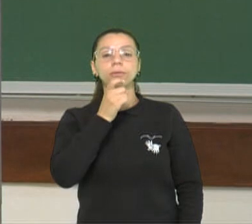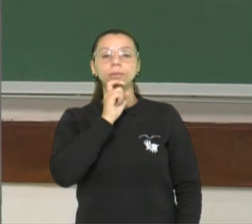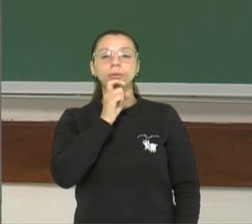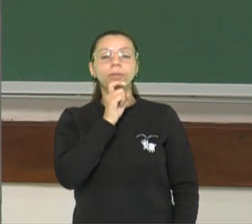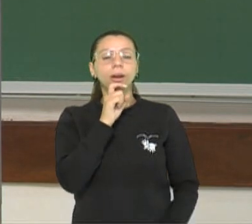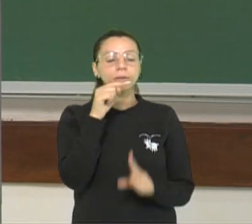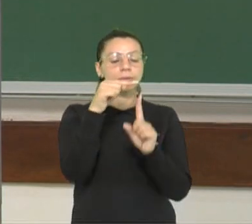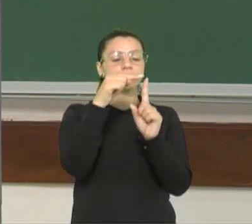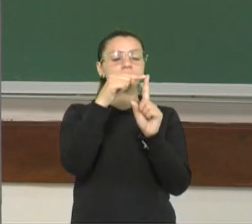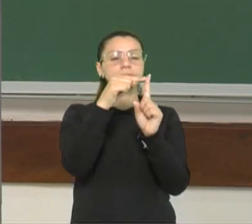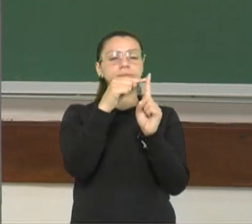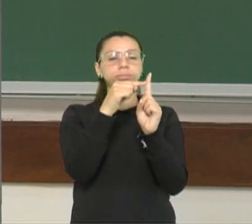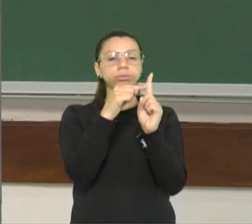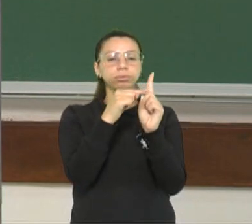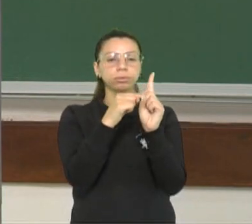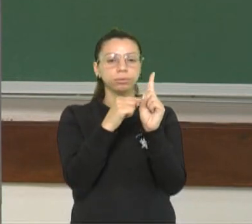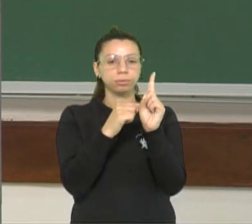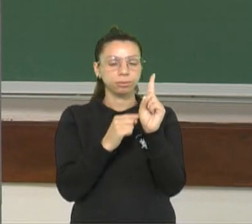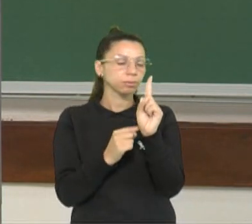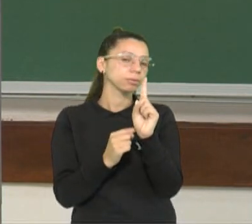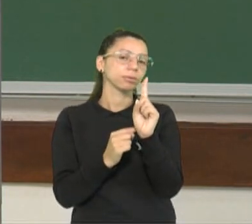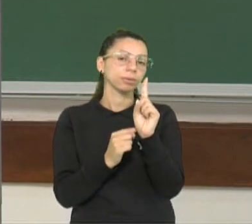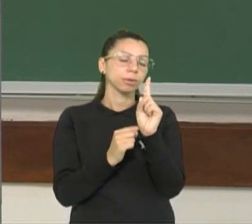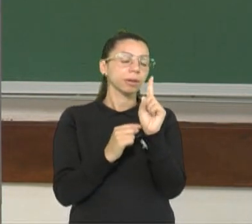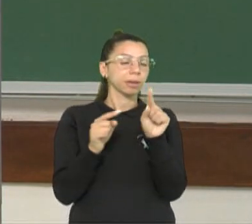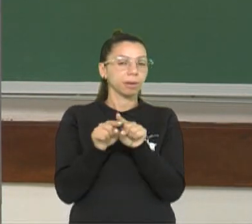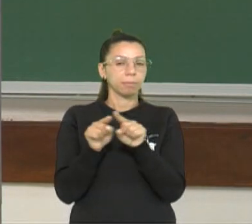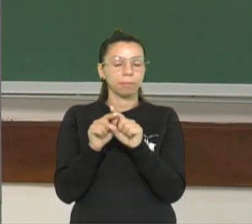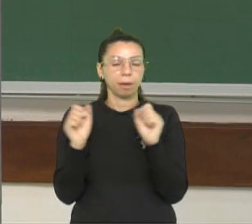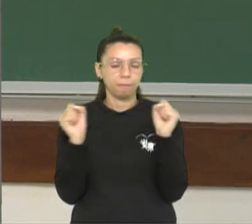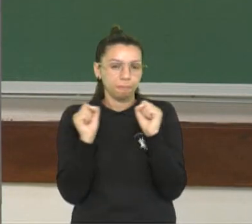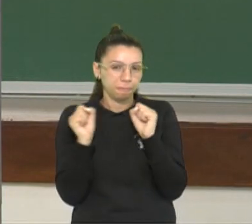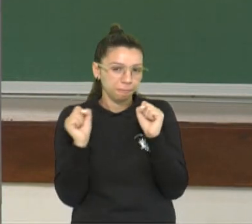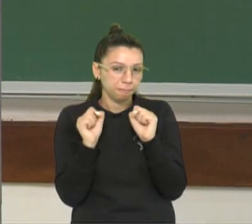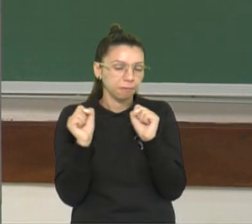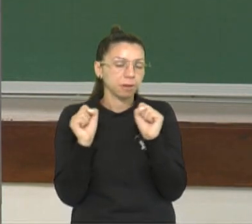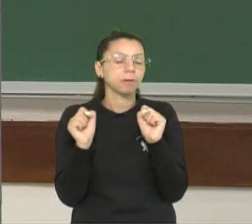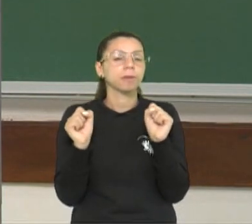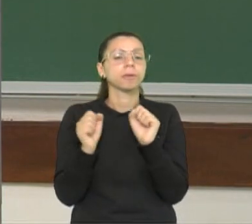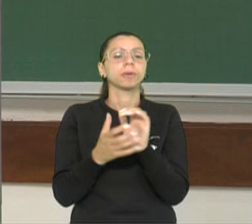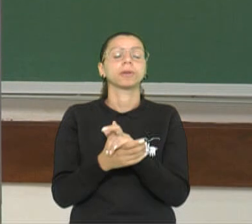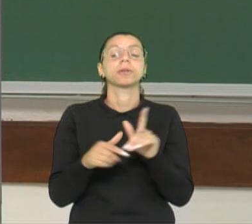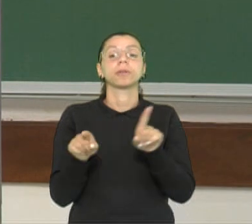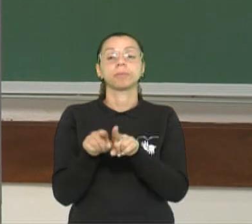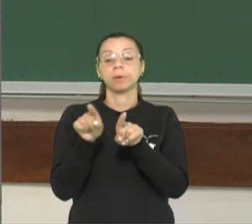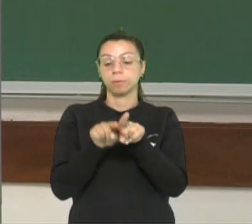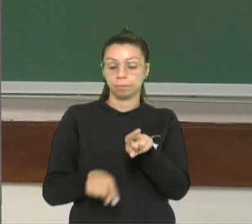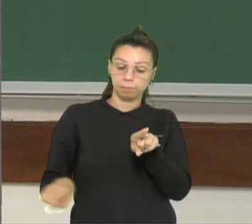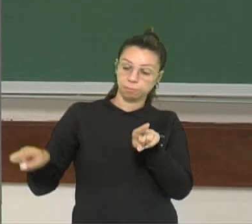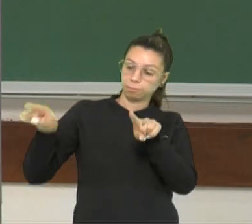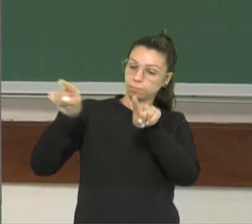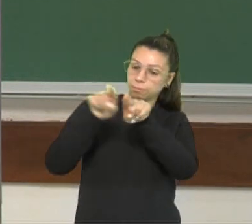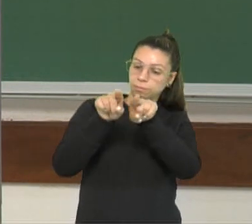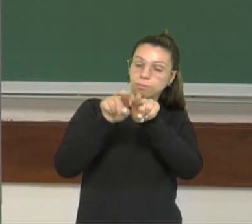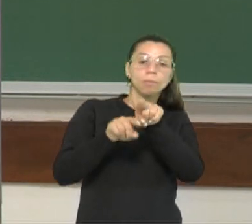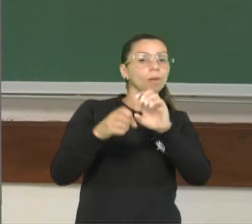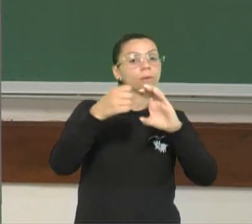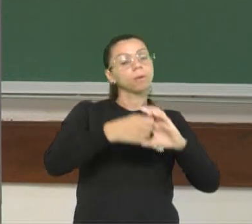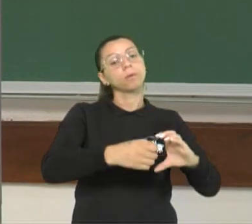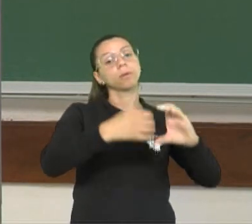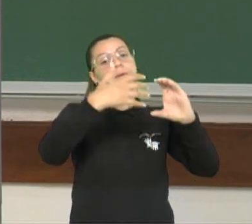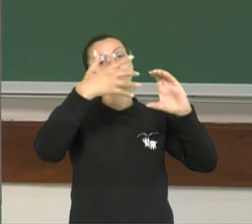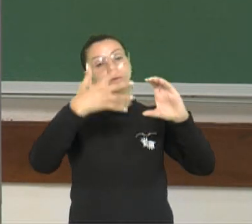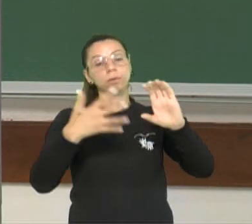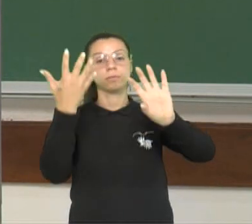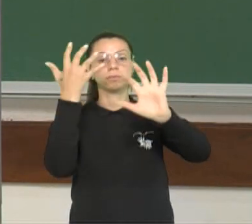mais baixas, ocorrendo inclusive as geadas. E essas repetições constantes é que fazem com que possamos caracterizar